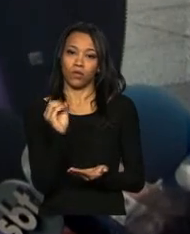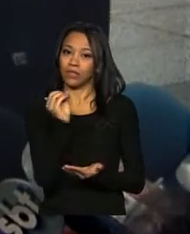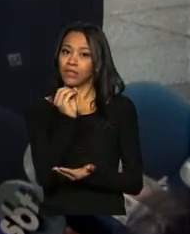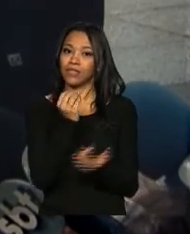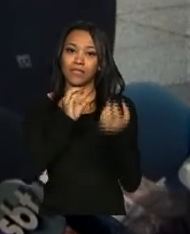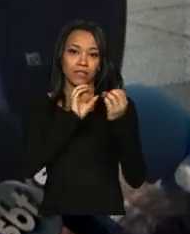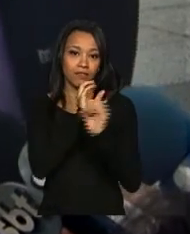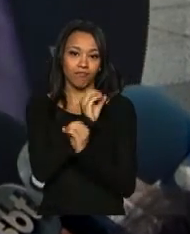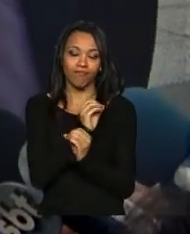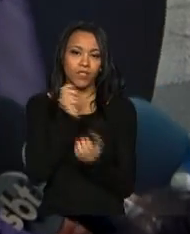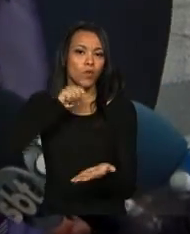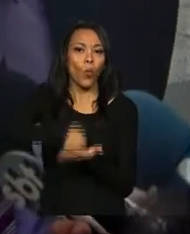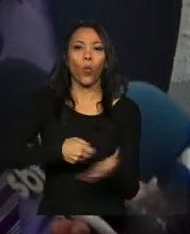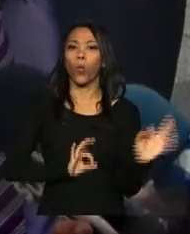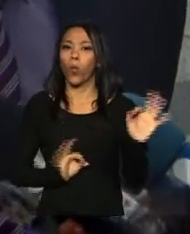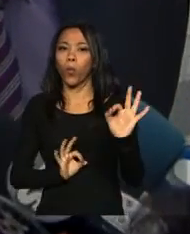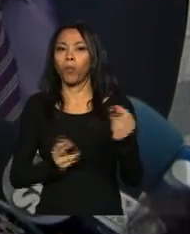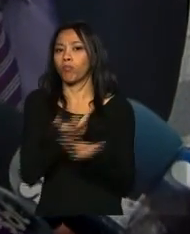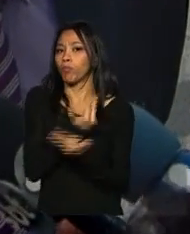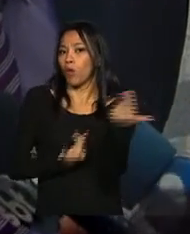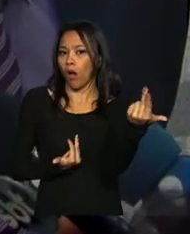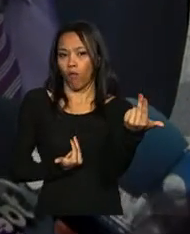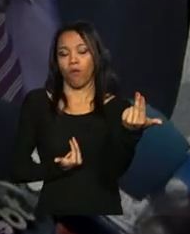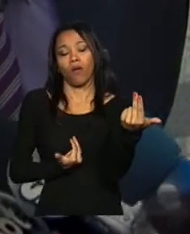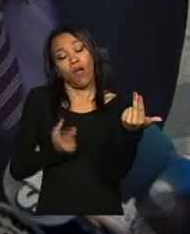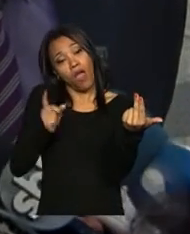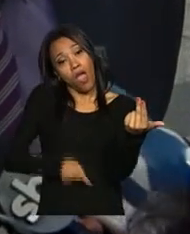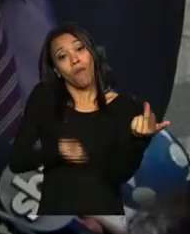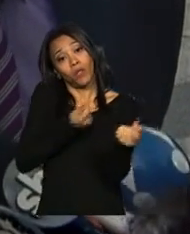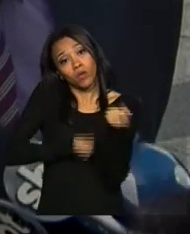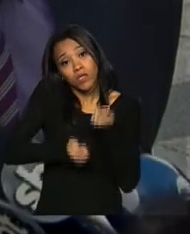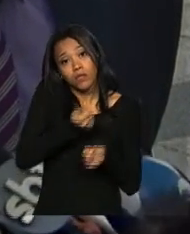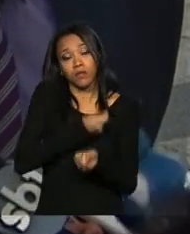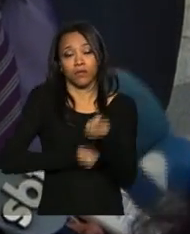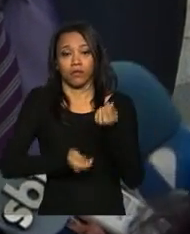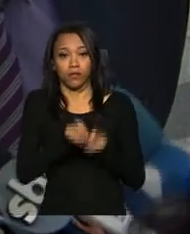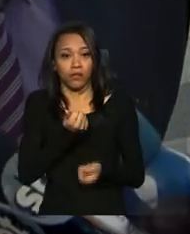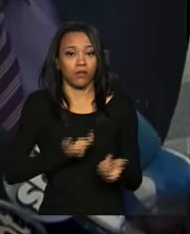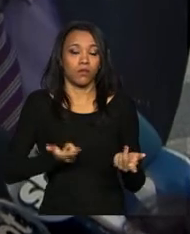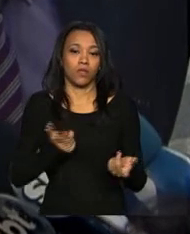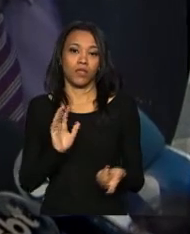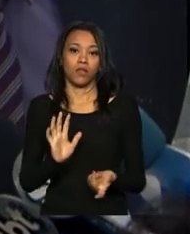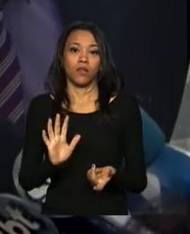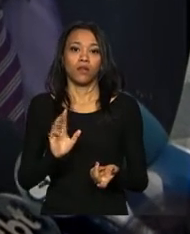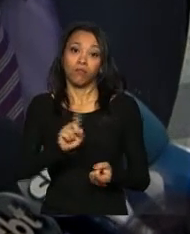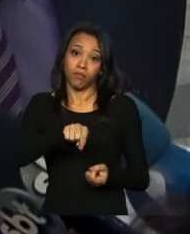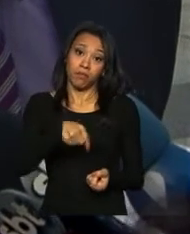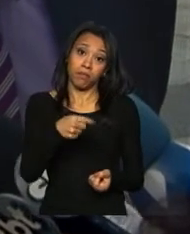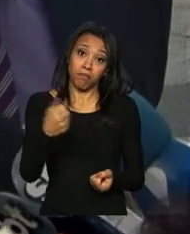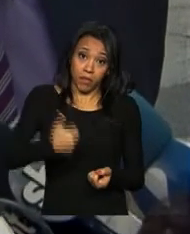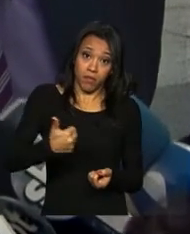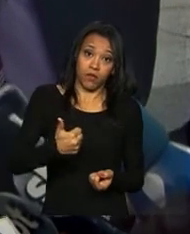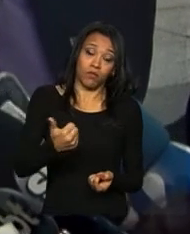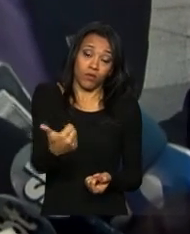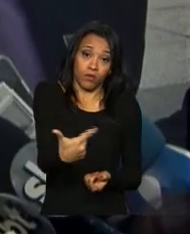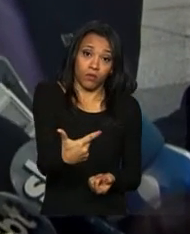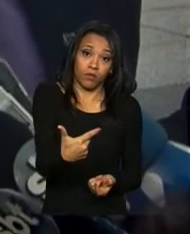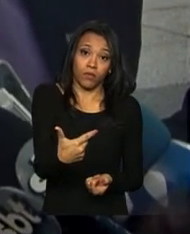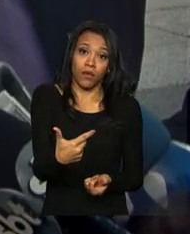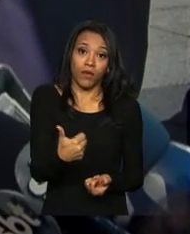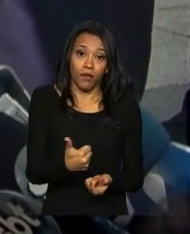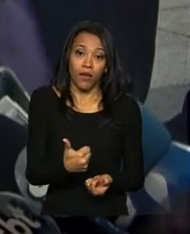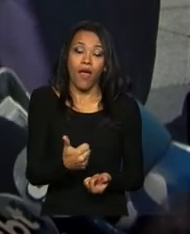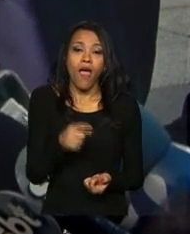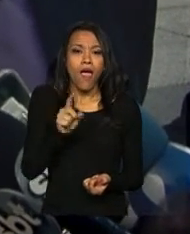de visto? Eu acho, e talvez isso é uma negociação, quer dizer, vamos dizer, um segundo momento de uma negociação. No primeiro momento é